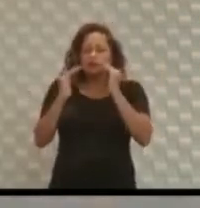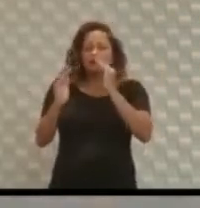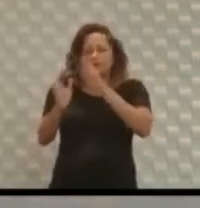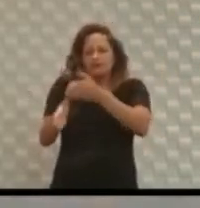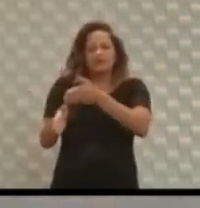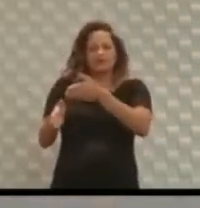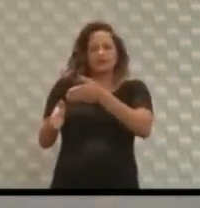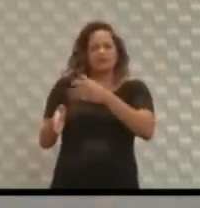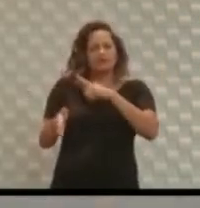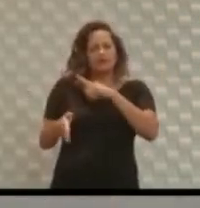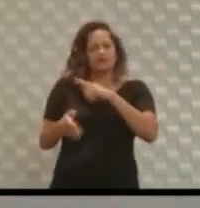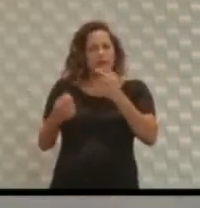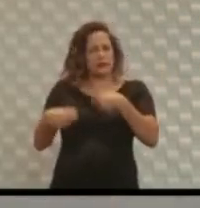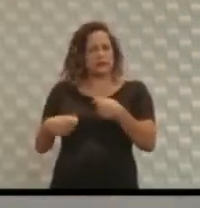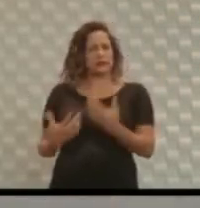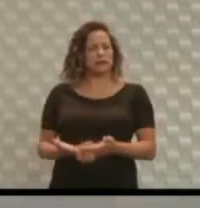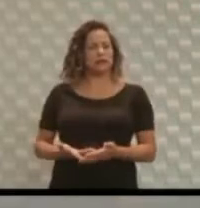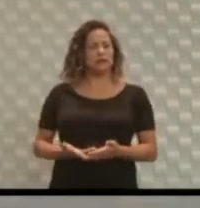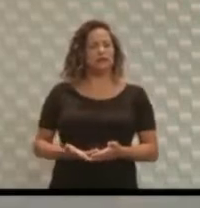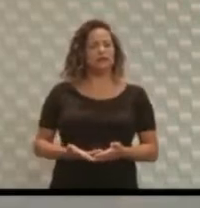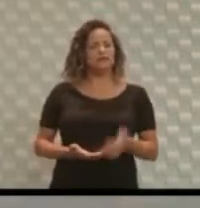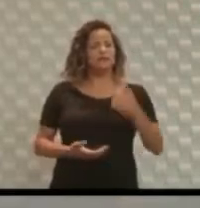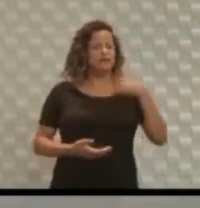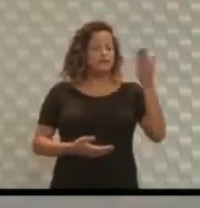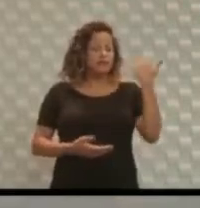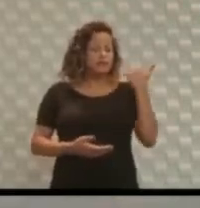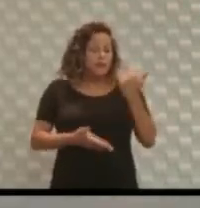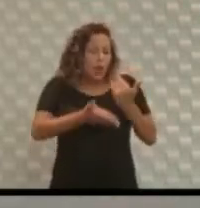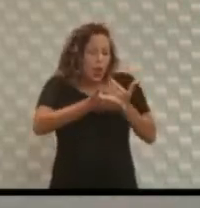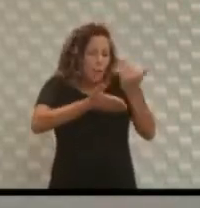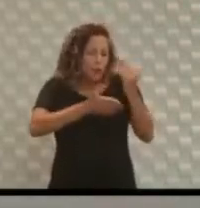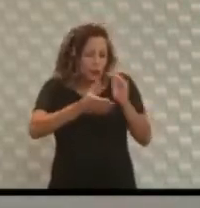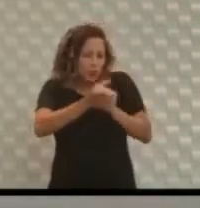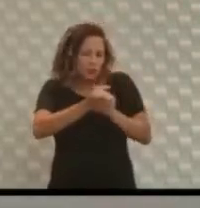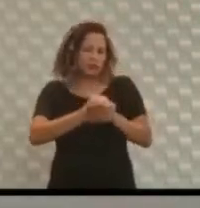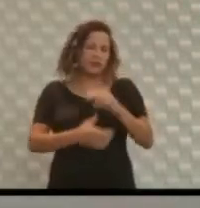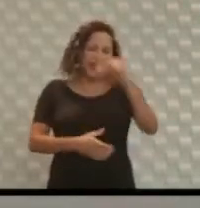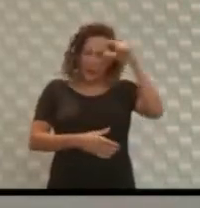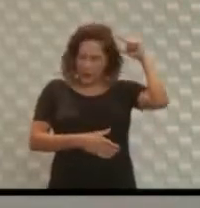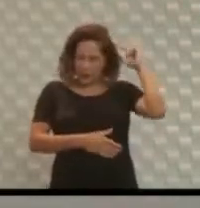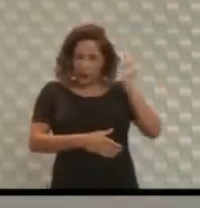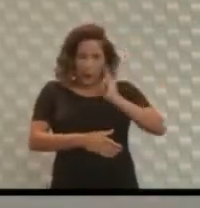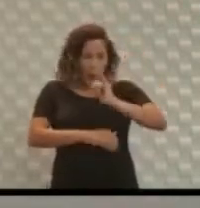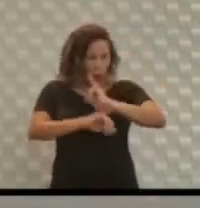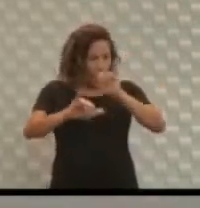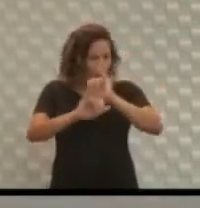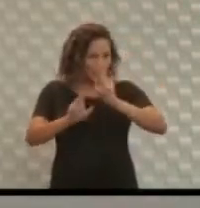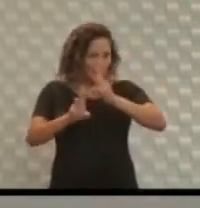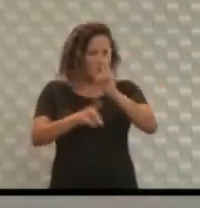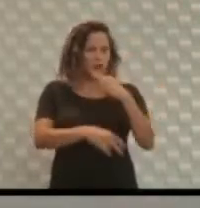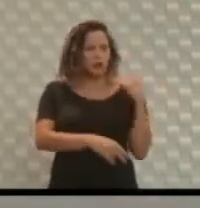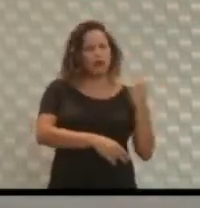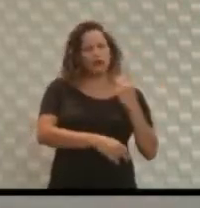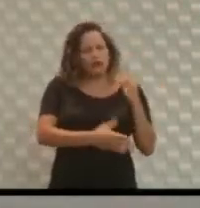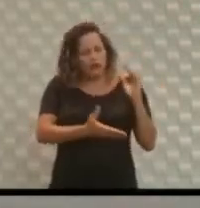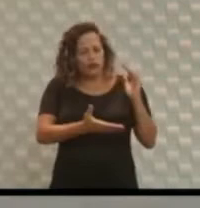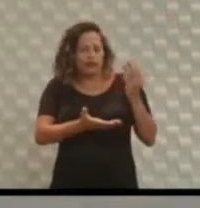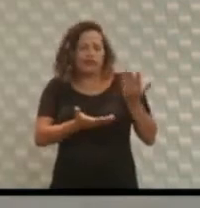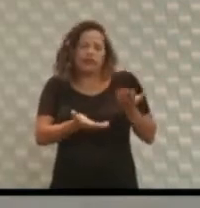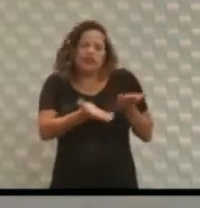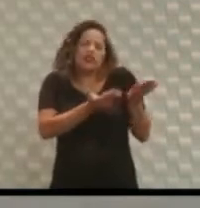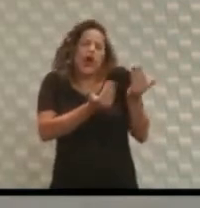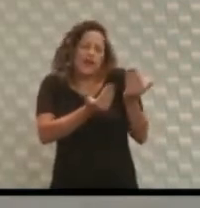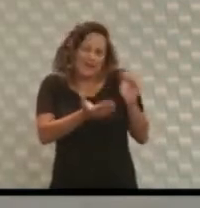quando era recém-casada, o Lamartine conta muito esse testemunho. Nós casamos muito jovens e a gente